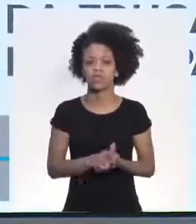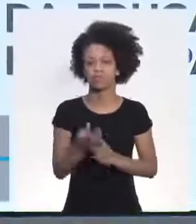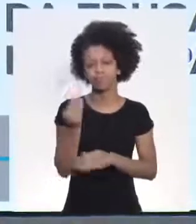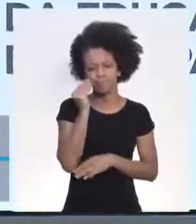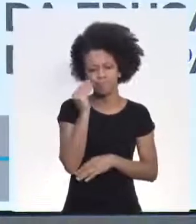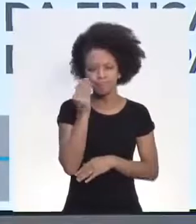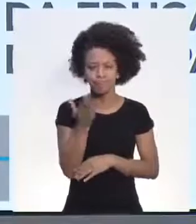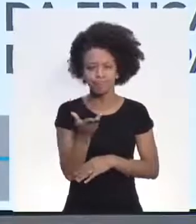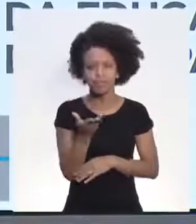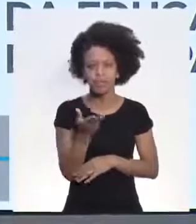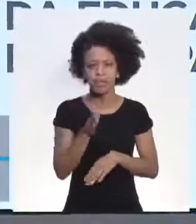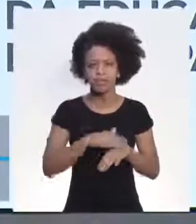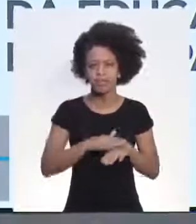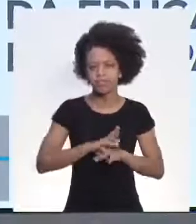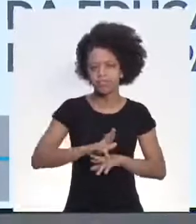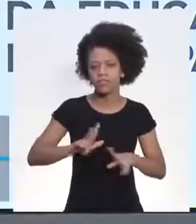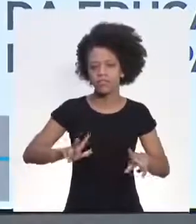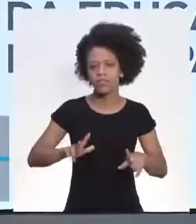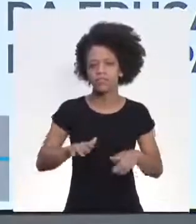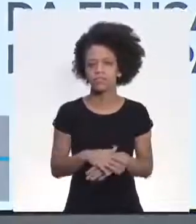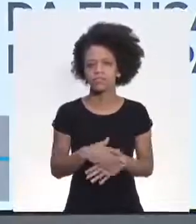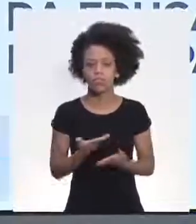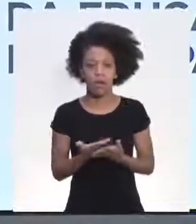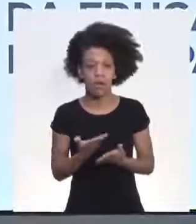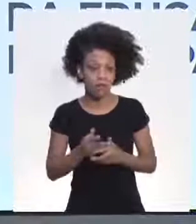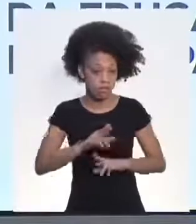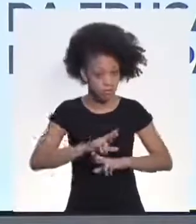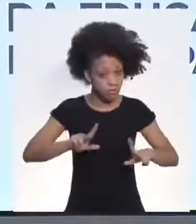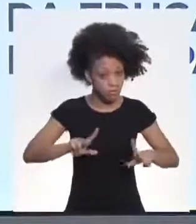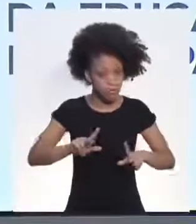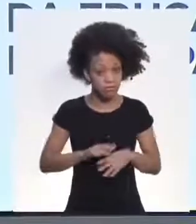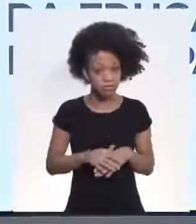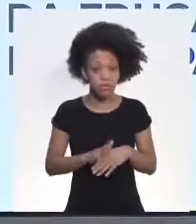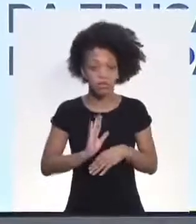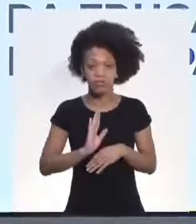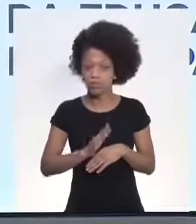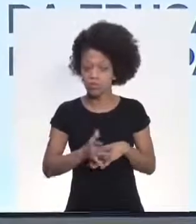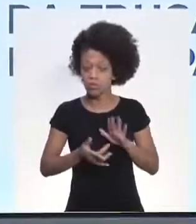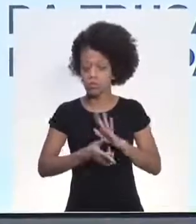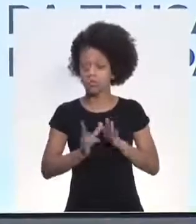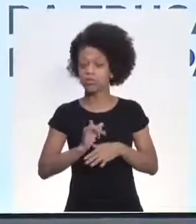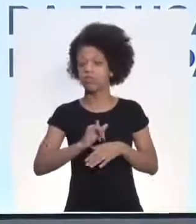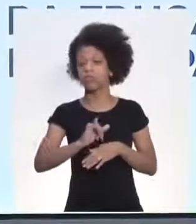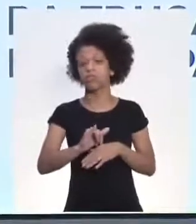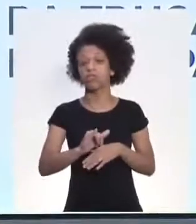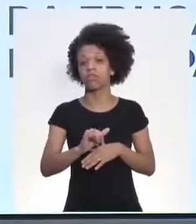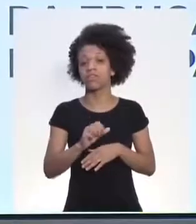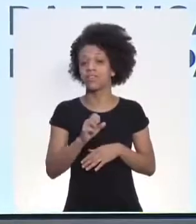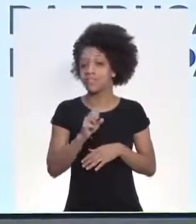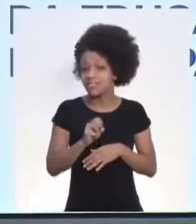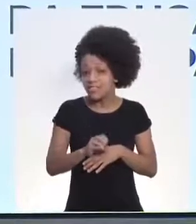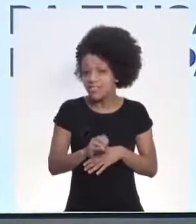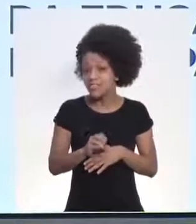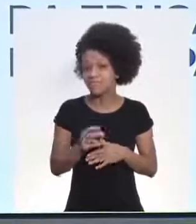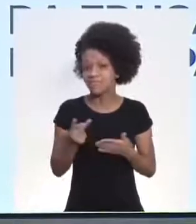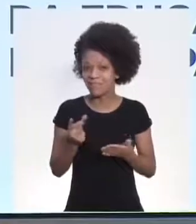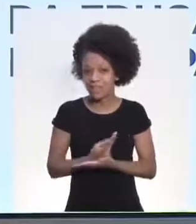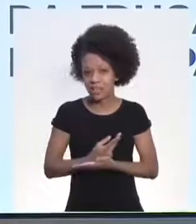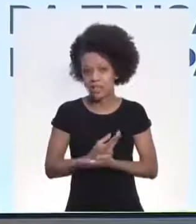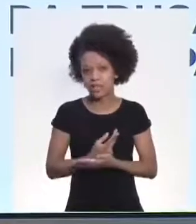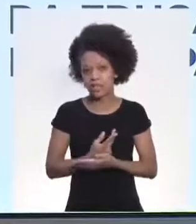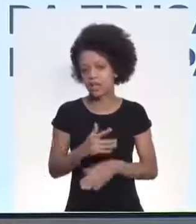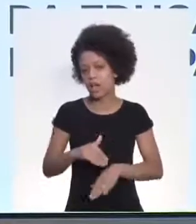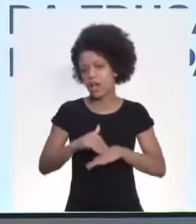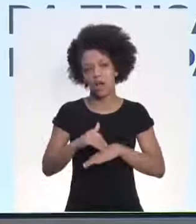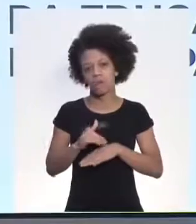tentar aí fazer um pouquinho diferente, uma aula um pouco diferente. Já vou antecipando, se não der certo, a culpa não é minha, eu